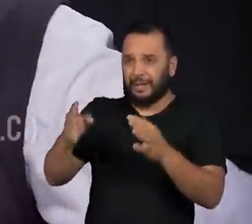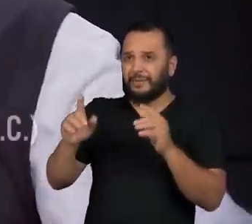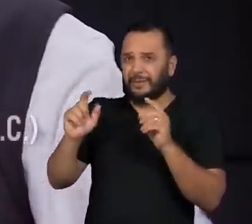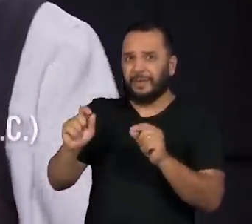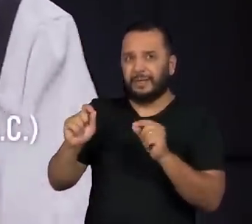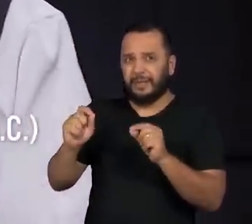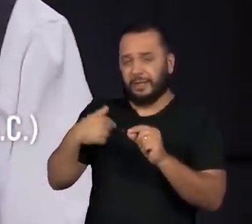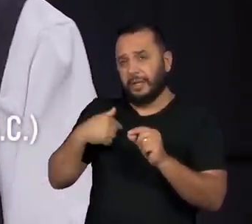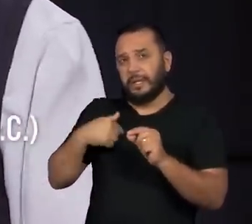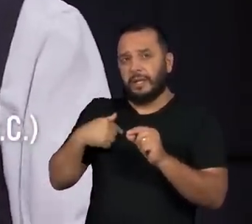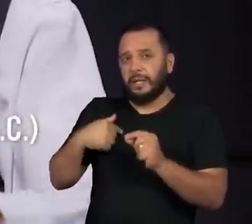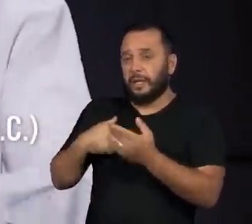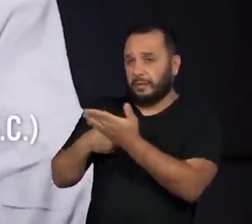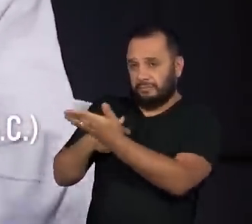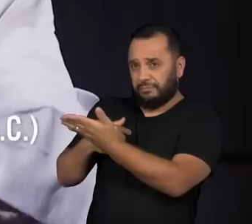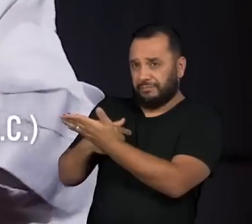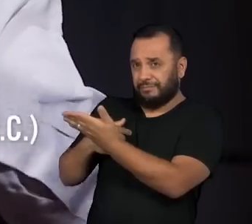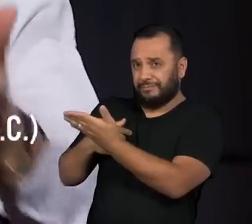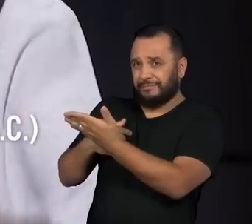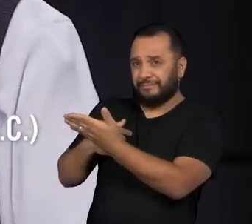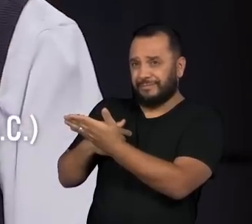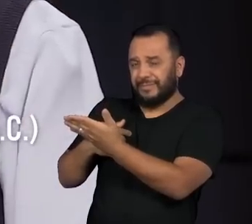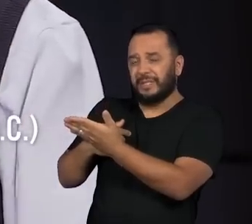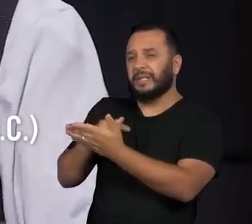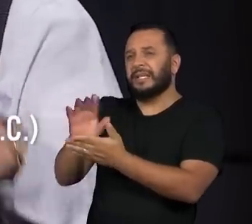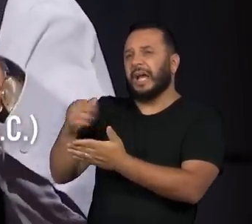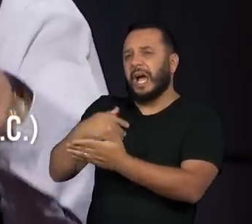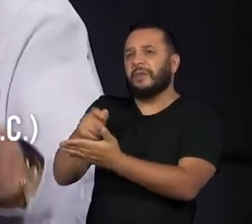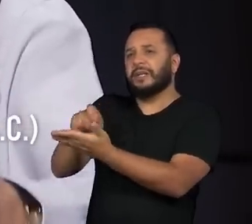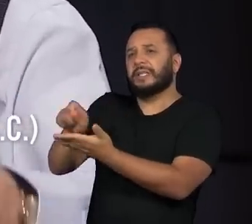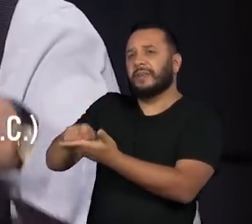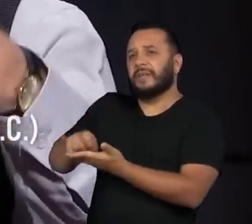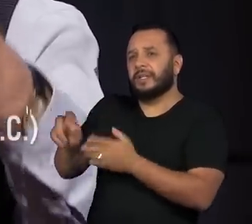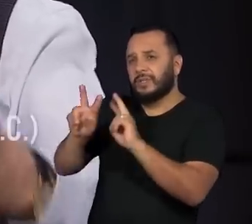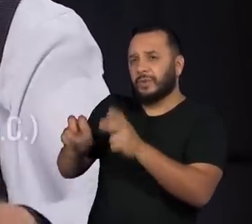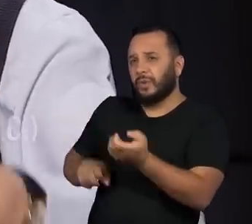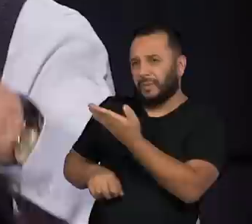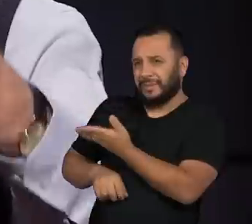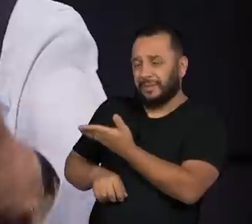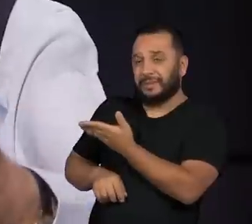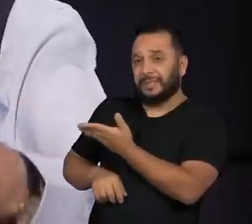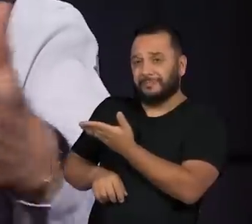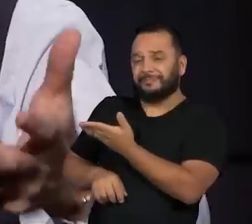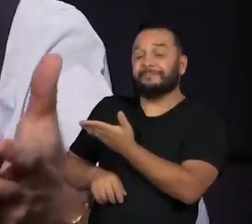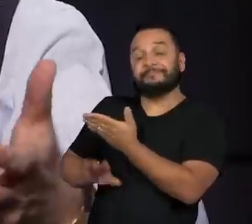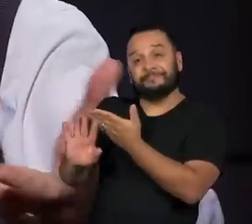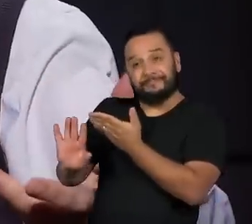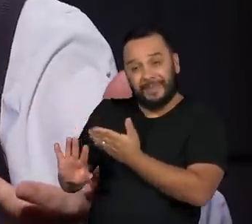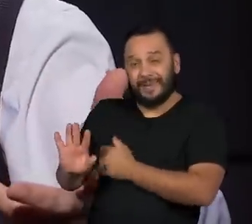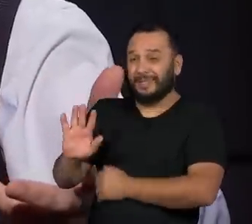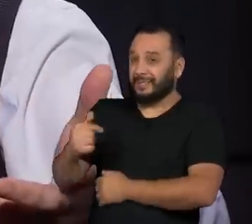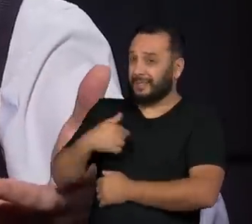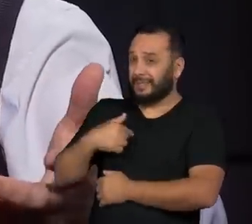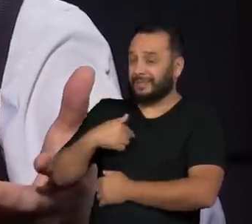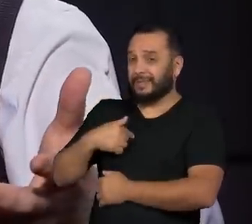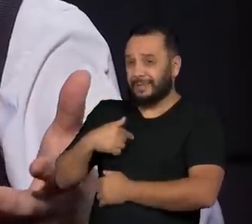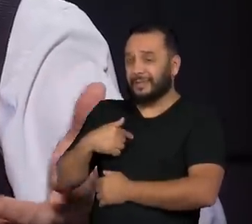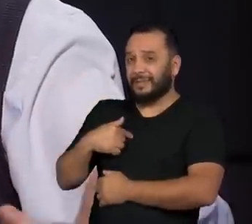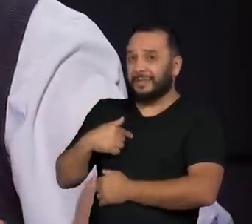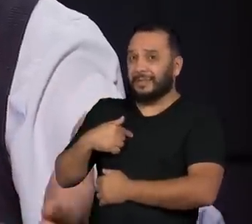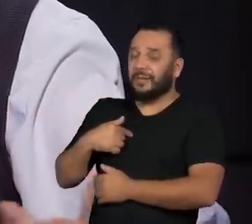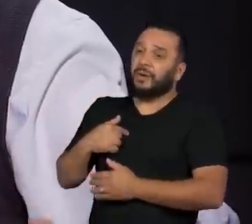gente que falava até ele trás para frente bom e a gente foi indo cada vez mais nesse sentido eu certamente hoje